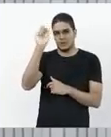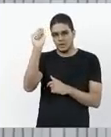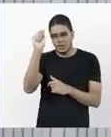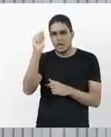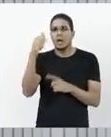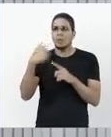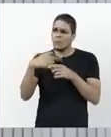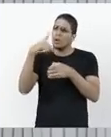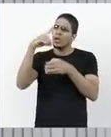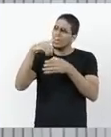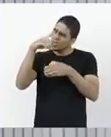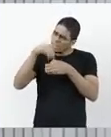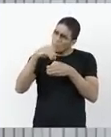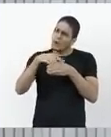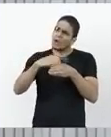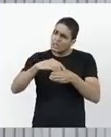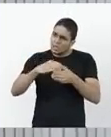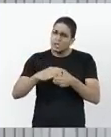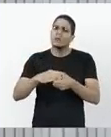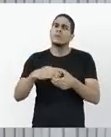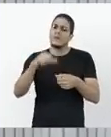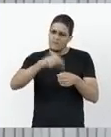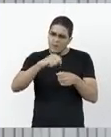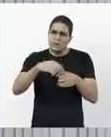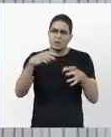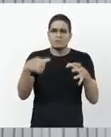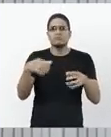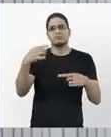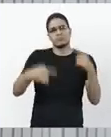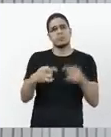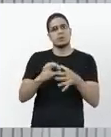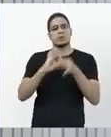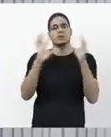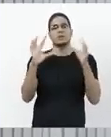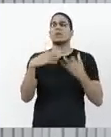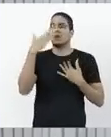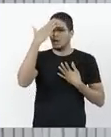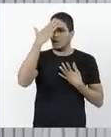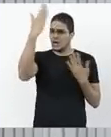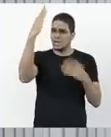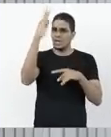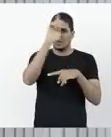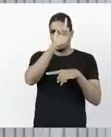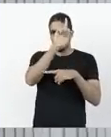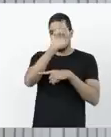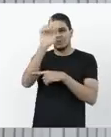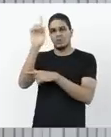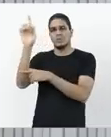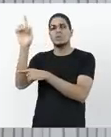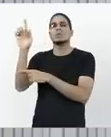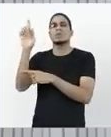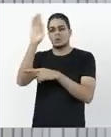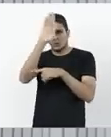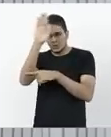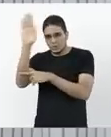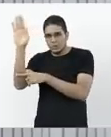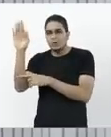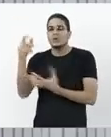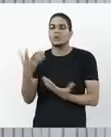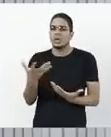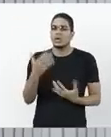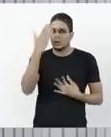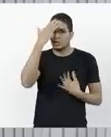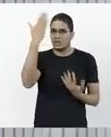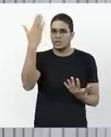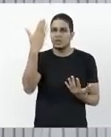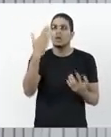quero agradecer aos candidatos que estão aqui, às candidatas que estão aqui. Obrigado pela gentileza de colocarem aqui à sua disposição as